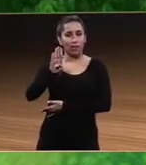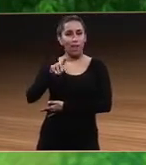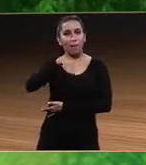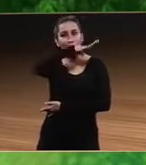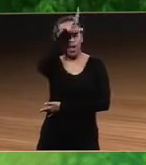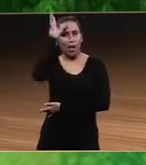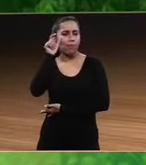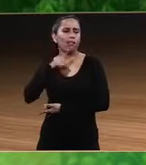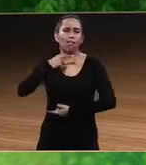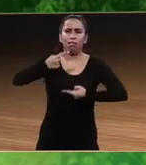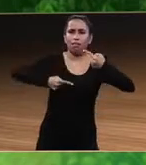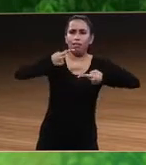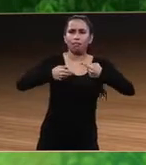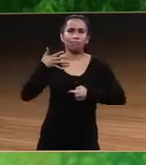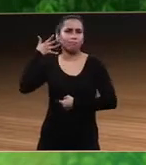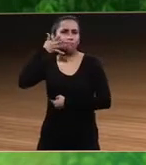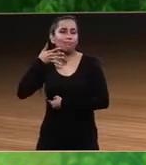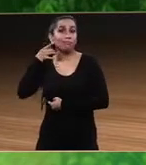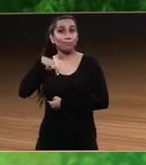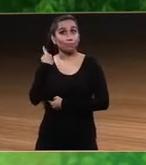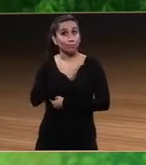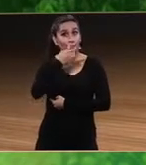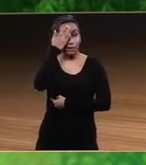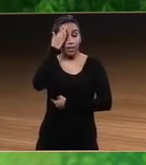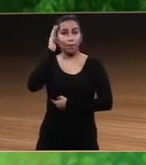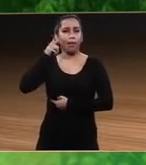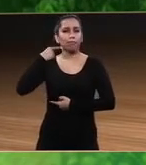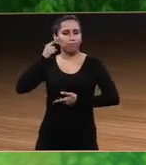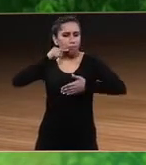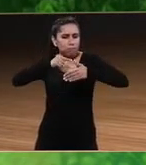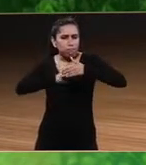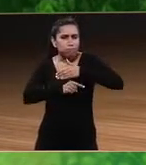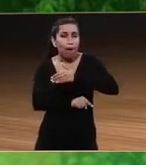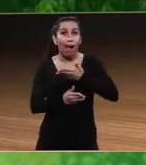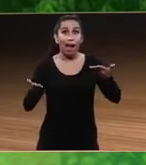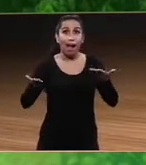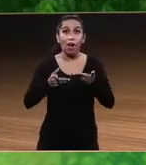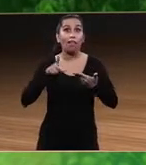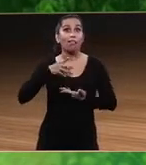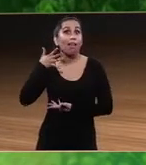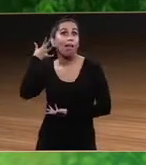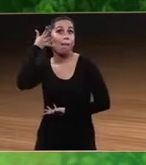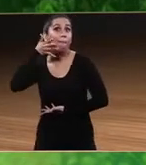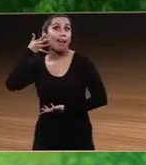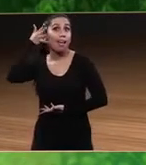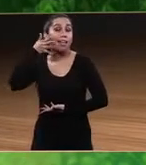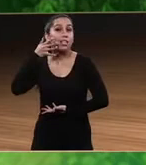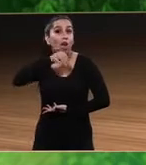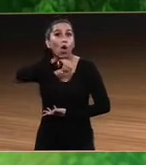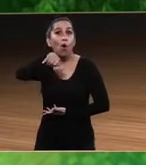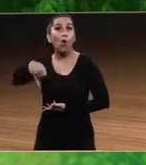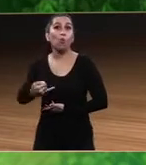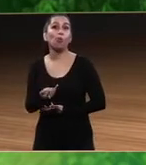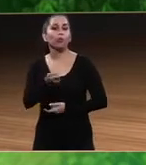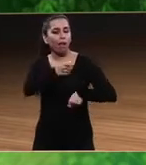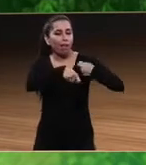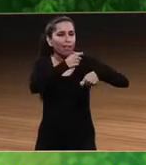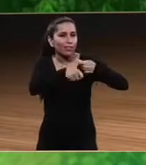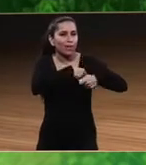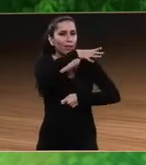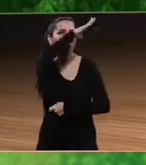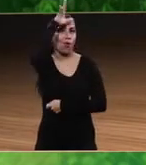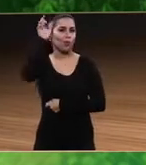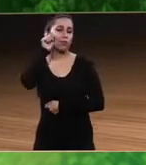Para mergulharmos um pouco mais nesse tema, apresentamos a palestra Oportunidades em Agronegócio da Amazônia Legal,